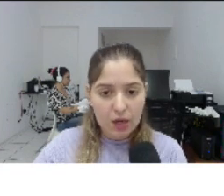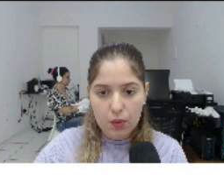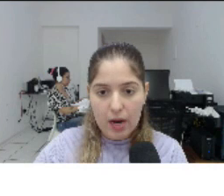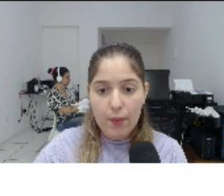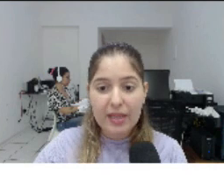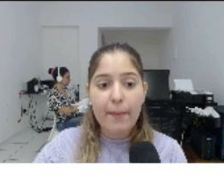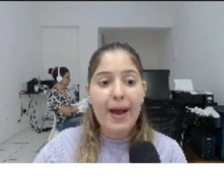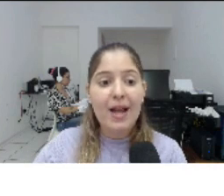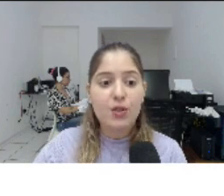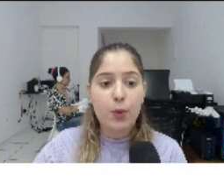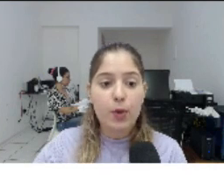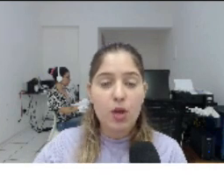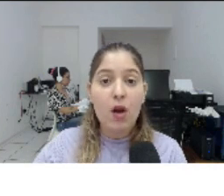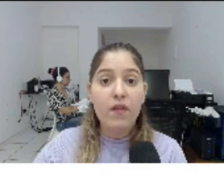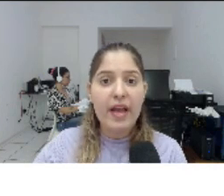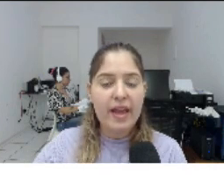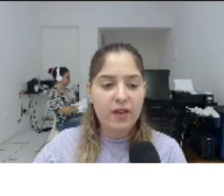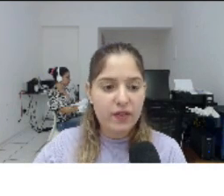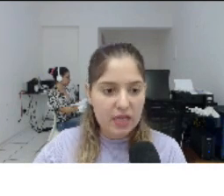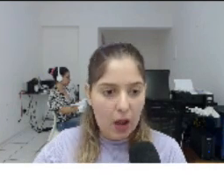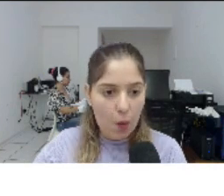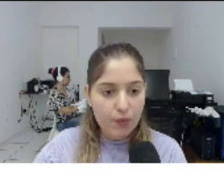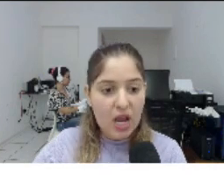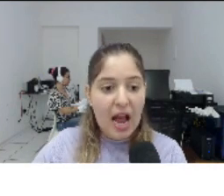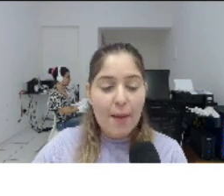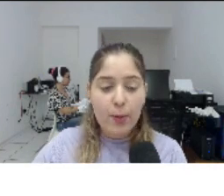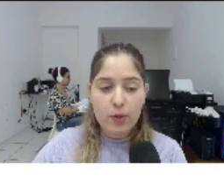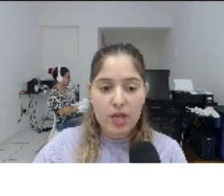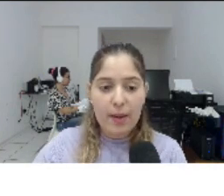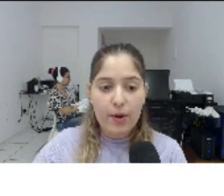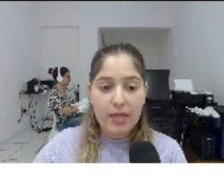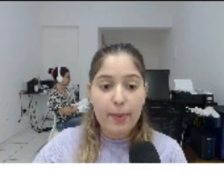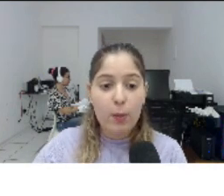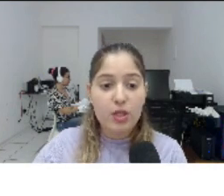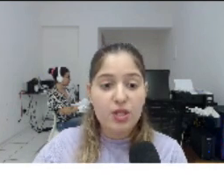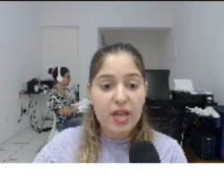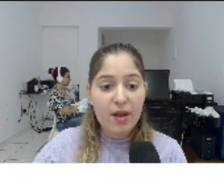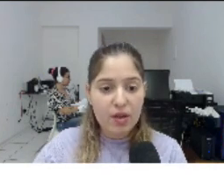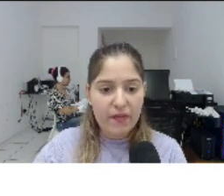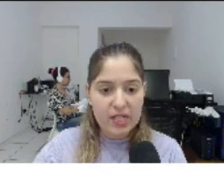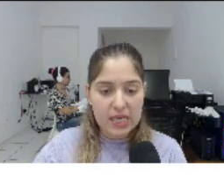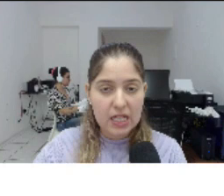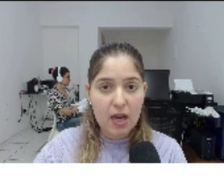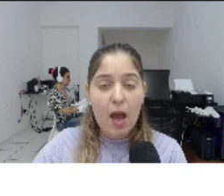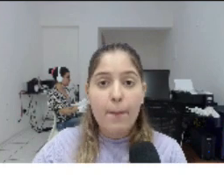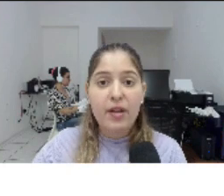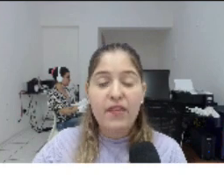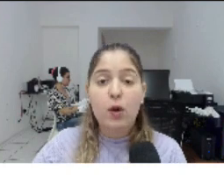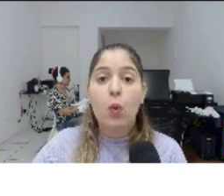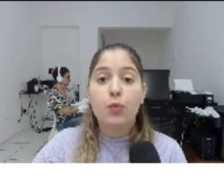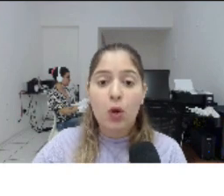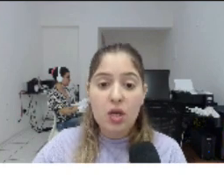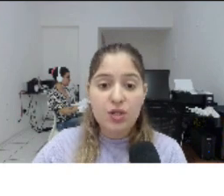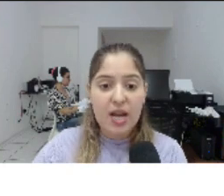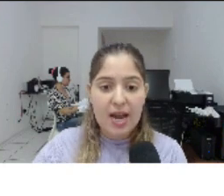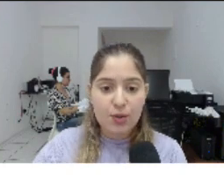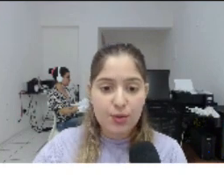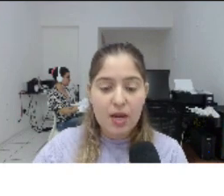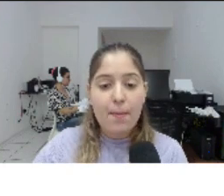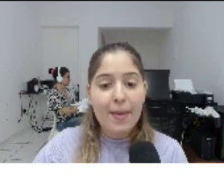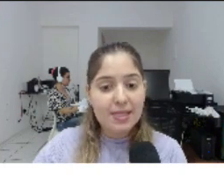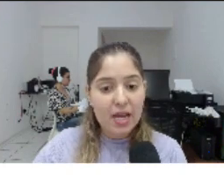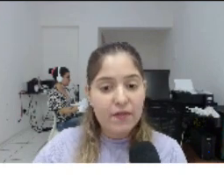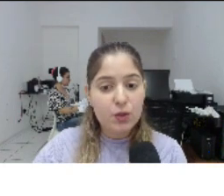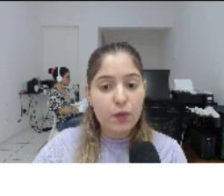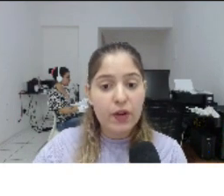estelionato eleitoral em debate sobre a nova regra fiscal. A proposta elaborada pelo Ministério da Fazenda prevê controle de